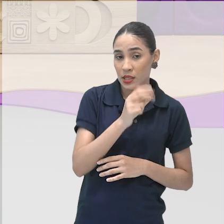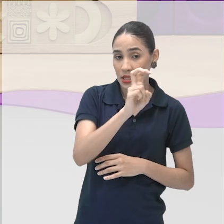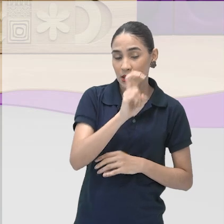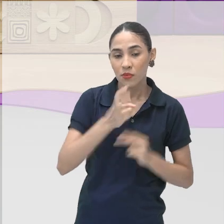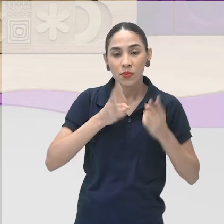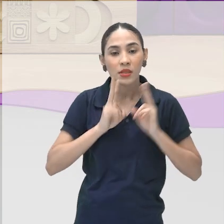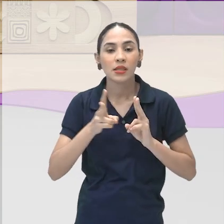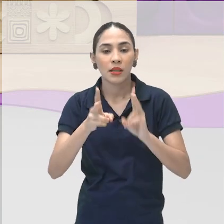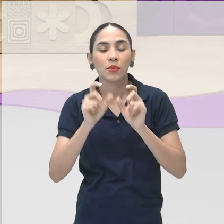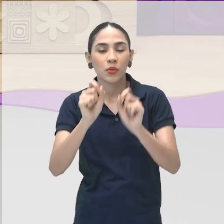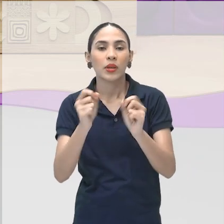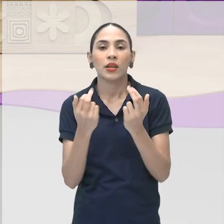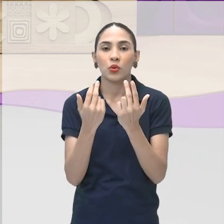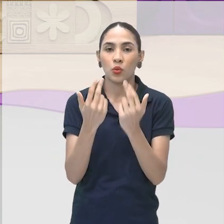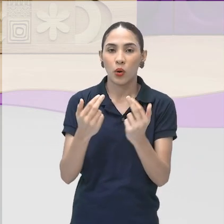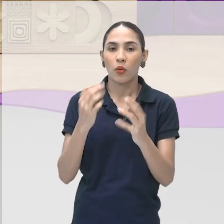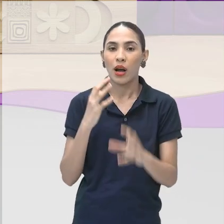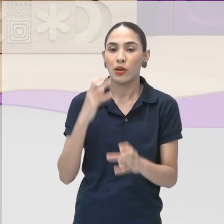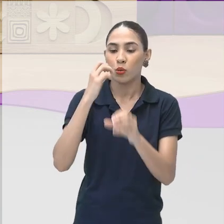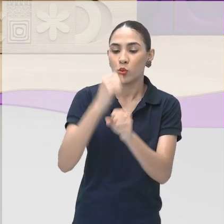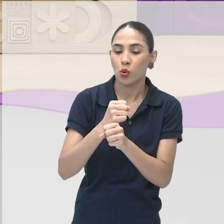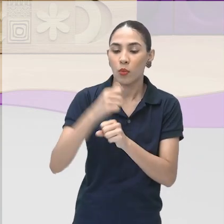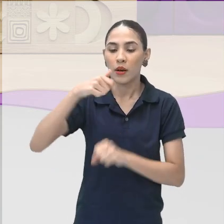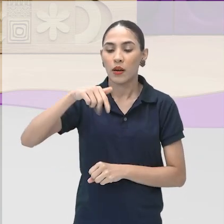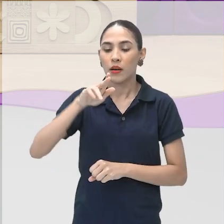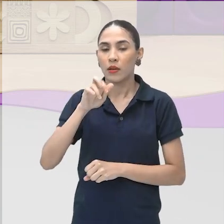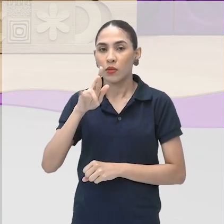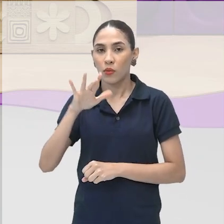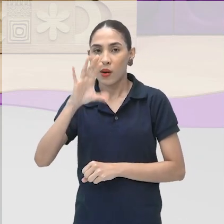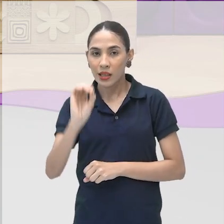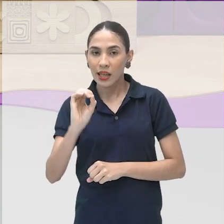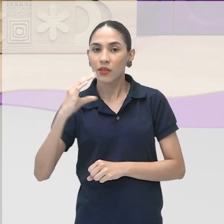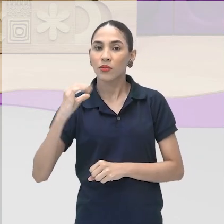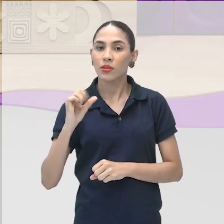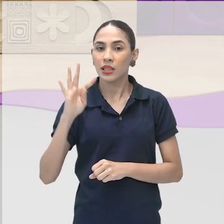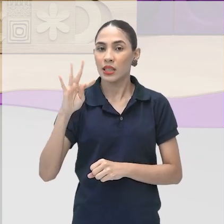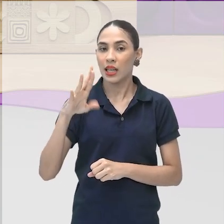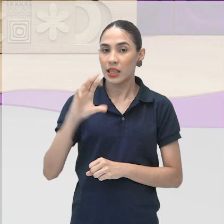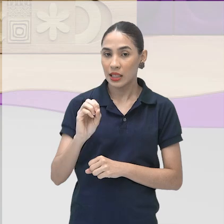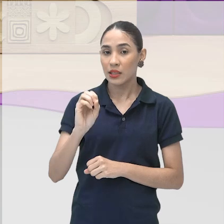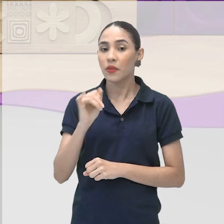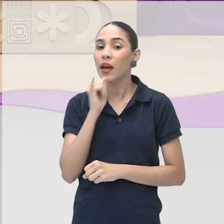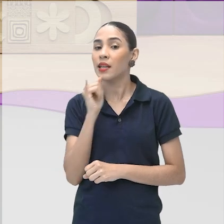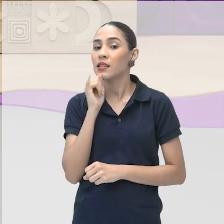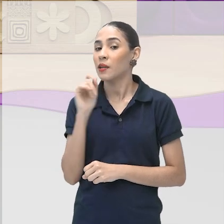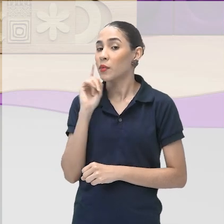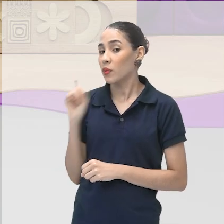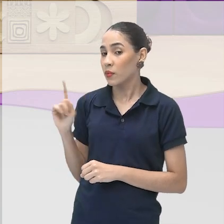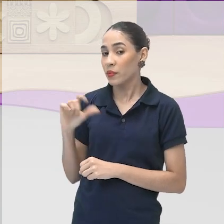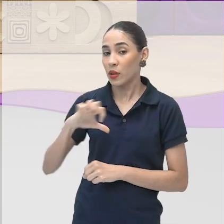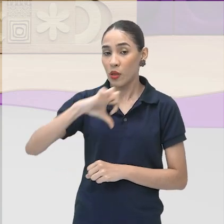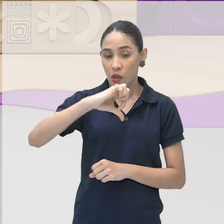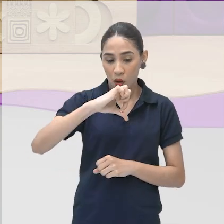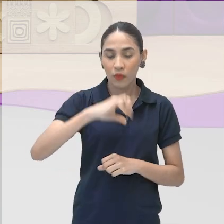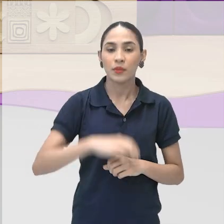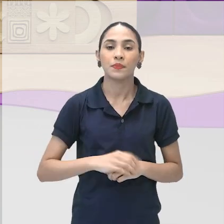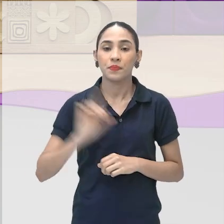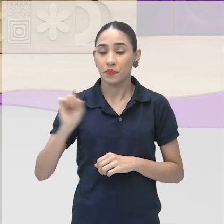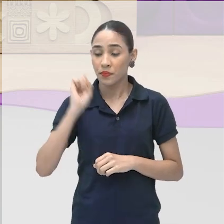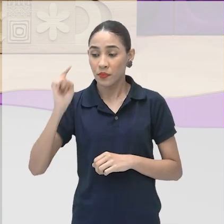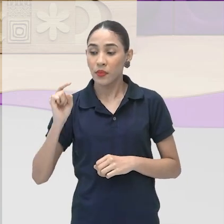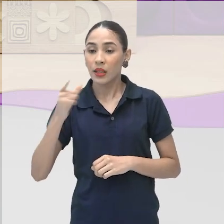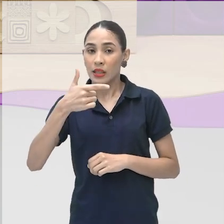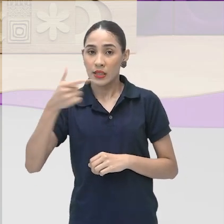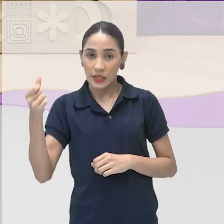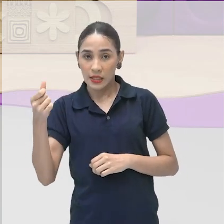ser sempre igual à soma dos quadrados dos catetos. Então, olha o quadrado do cateto, foi 9, o quadrado do